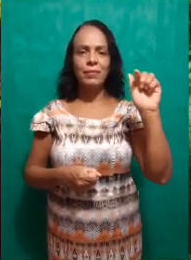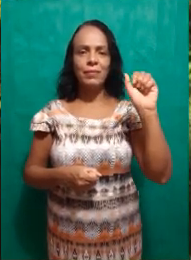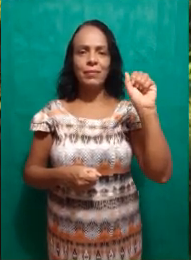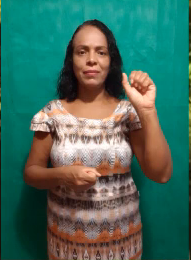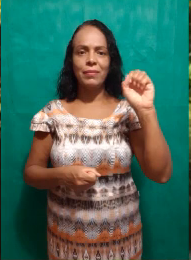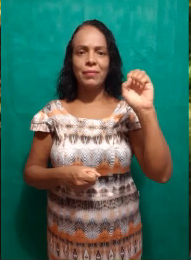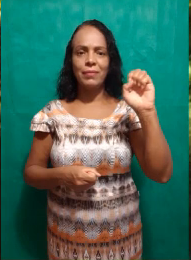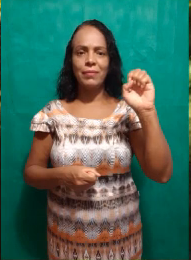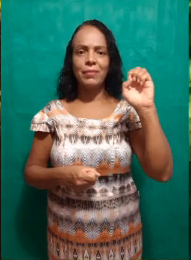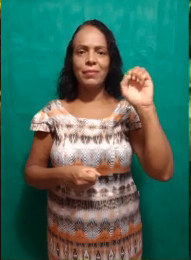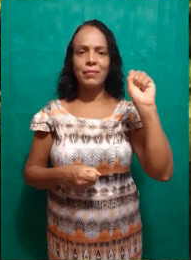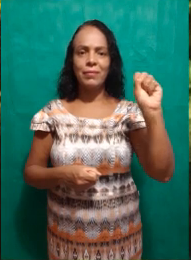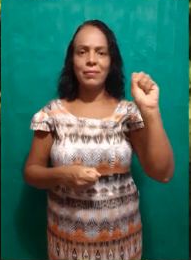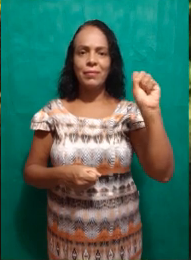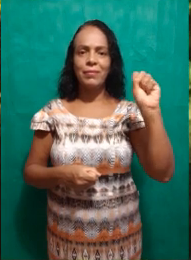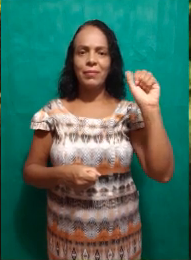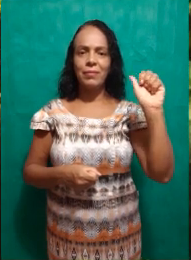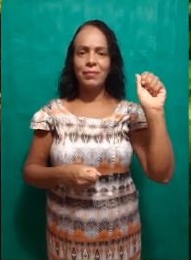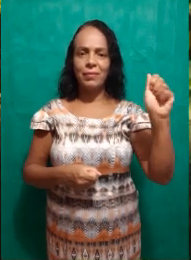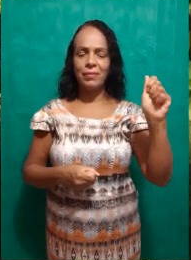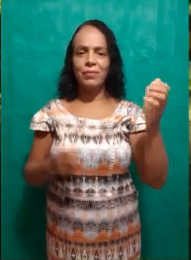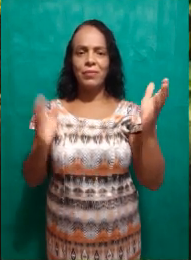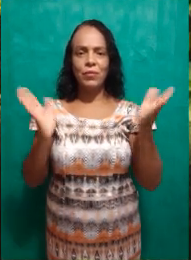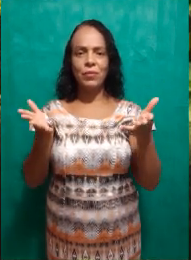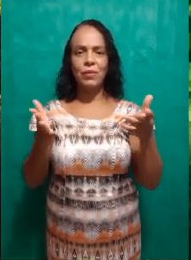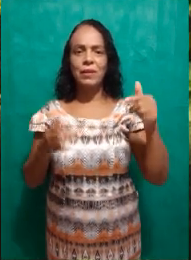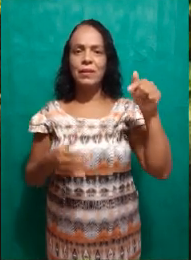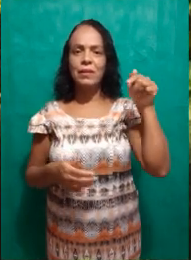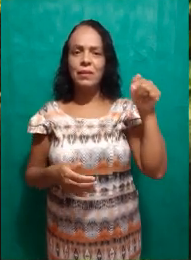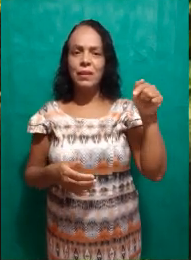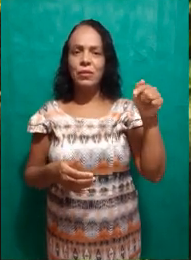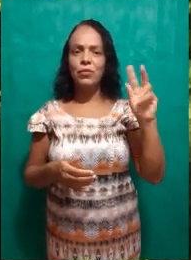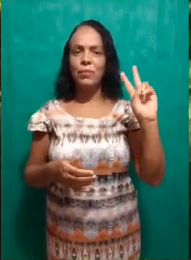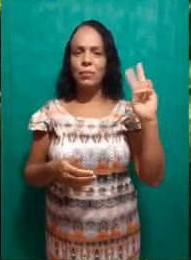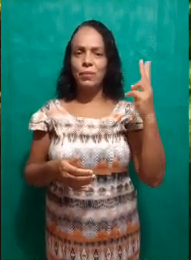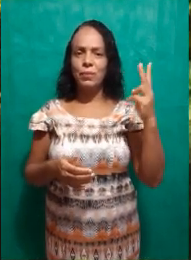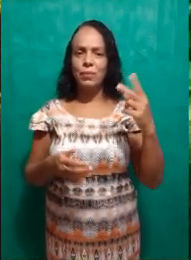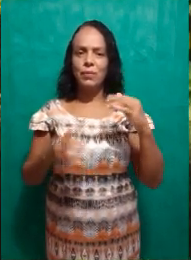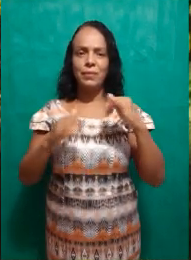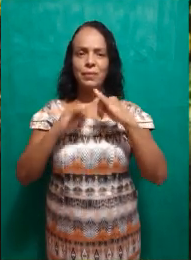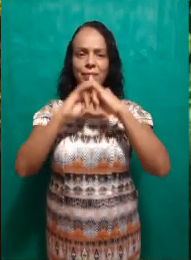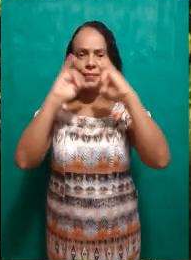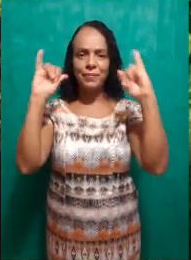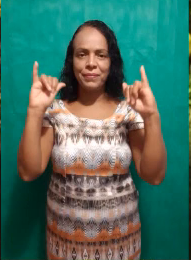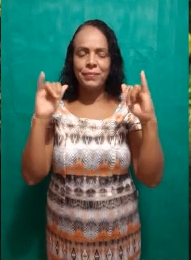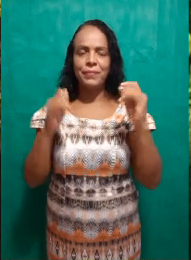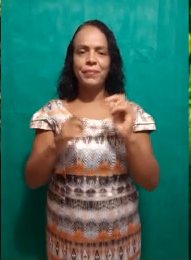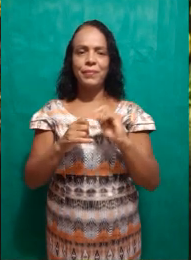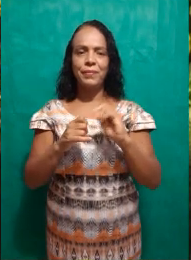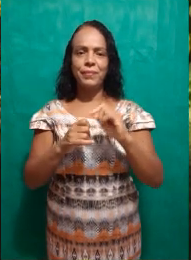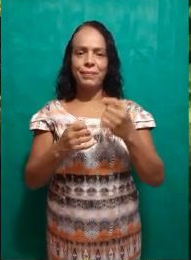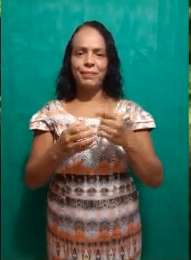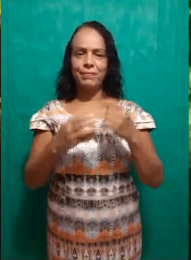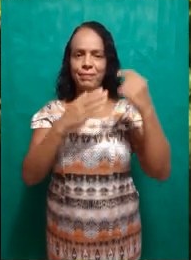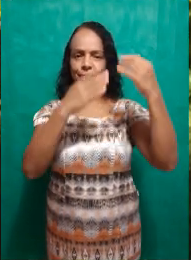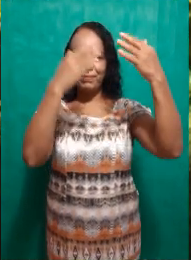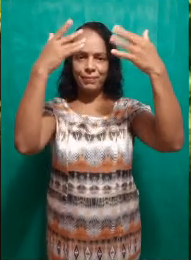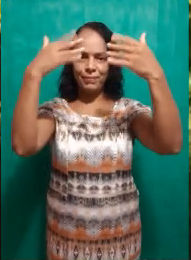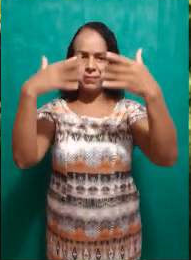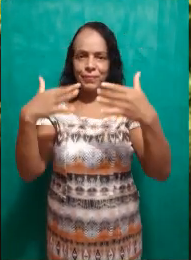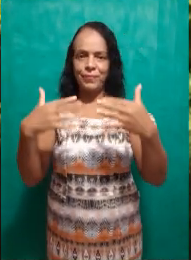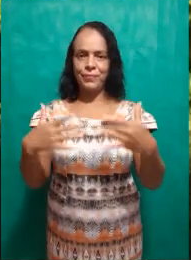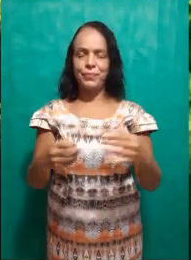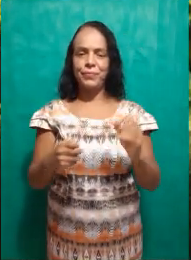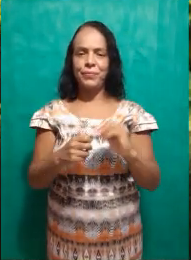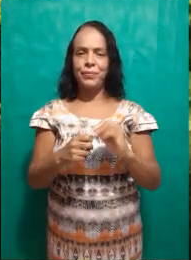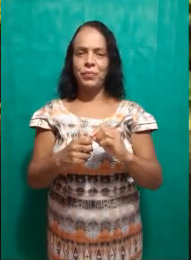corresponde ao 7º episódio dentro da narração. Daí,